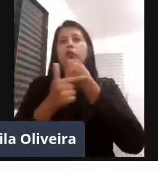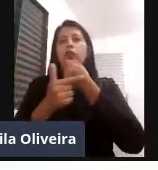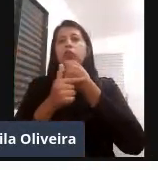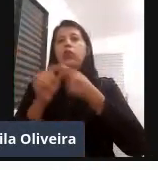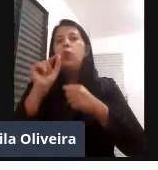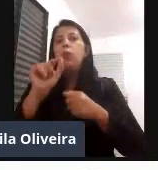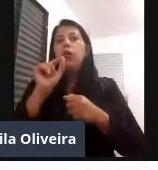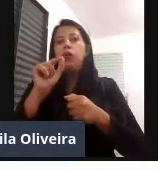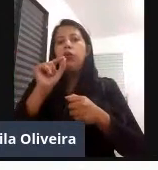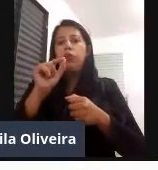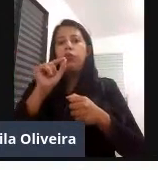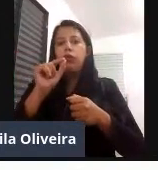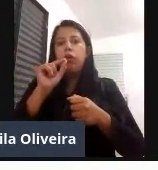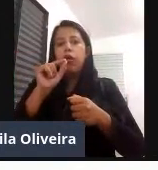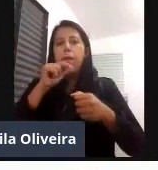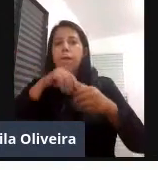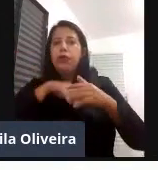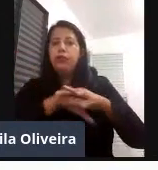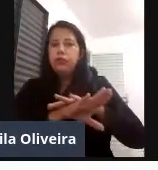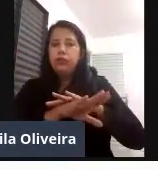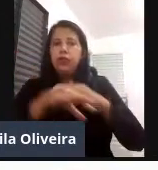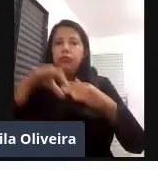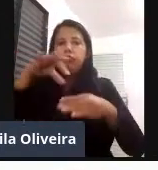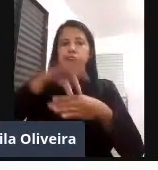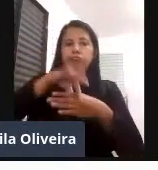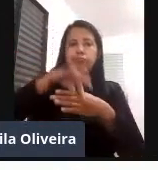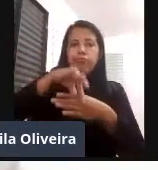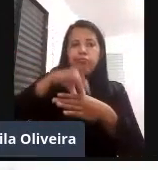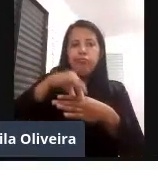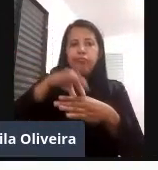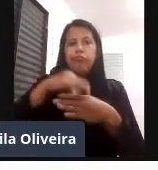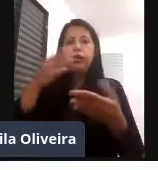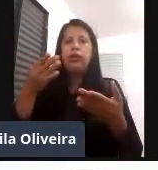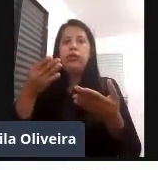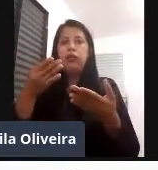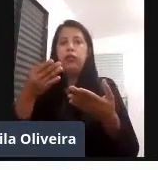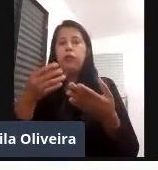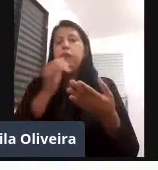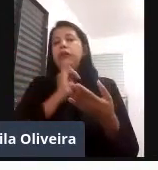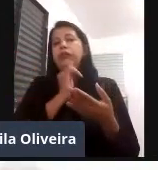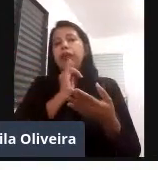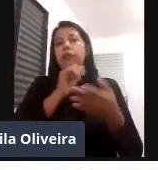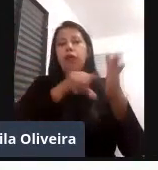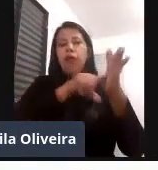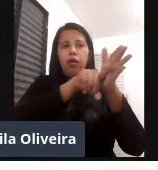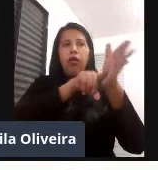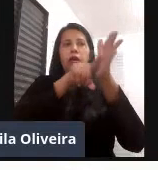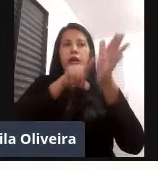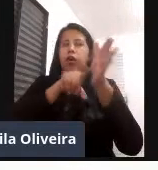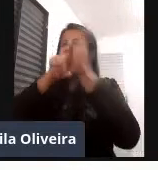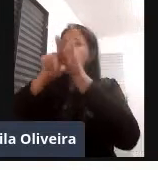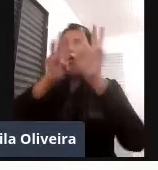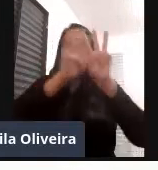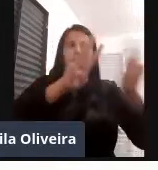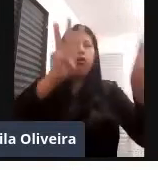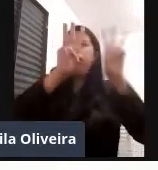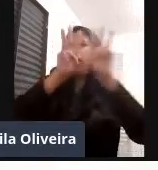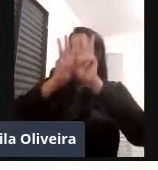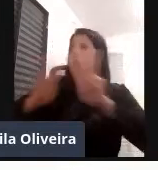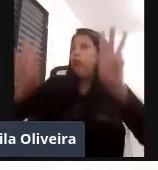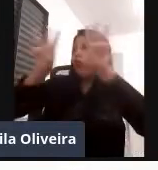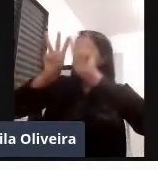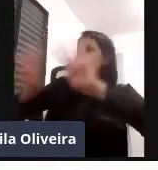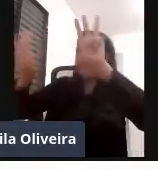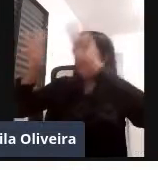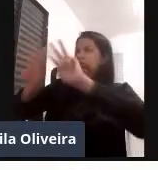possa recuperar em uma única base de dados. Tipo assim, eu não preciso ficar acessando vários sites ou vários